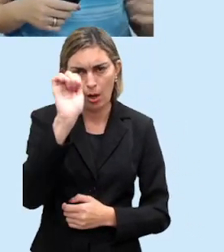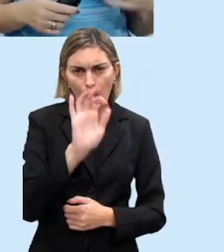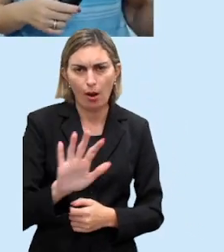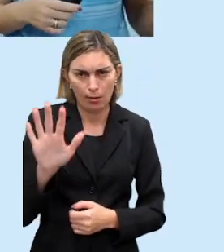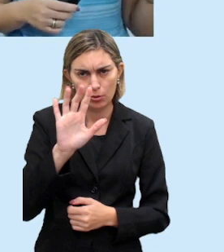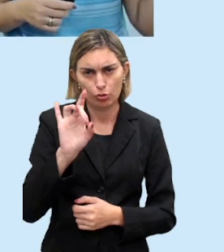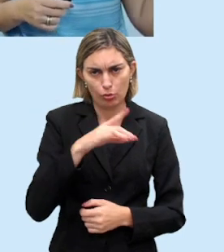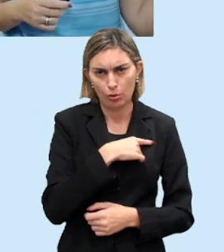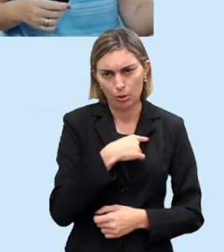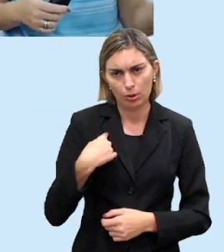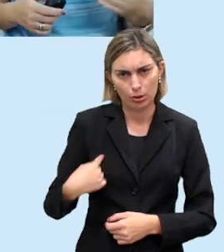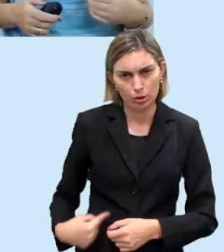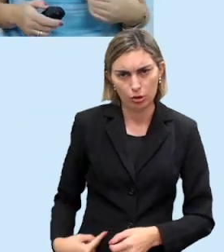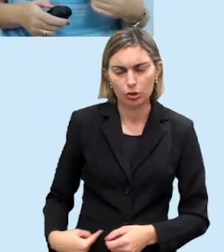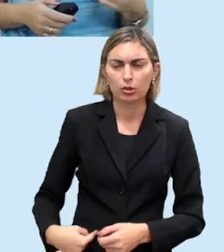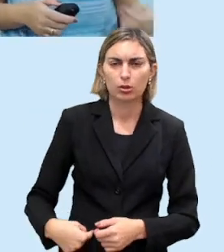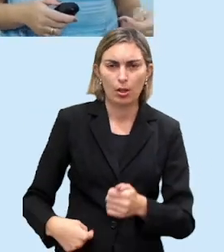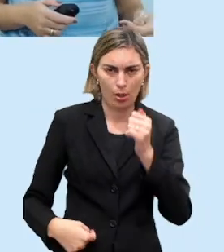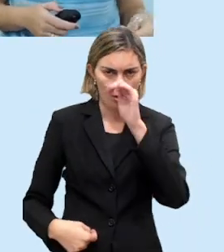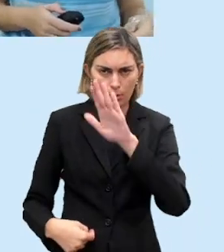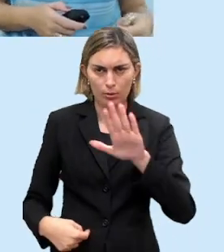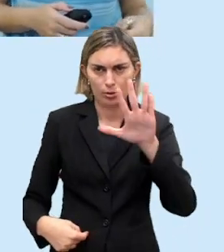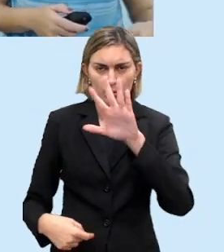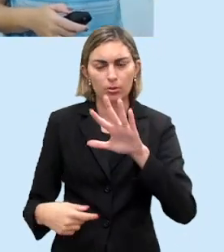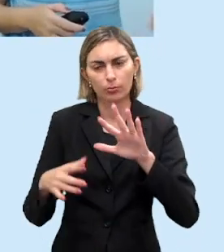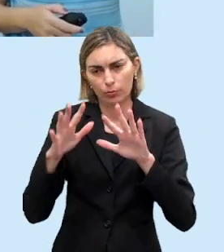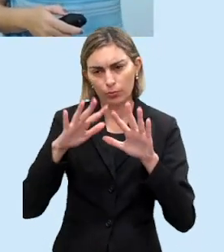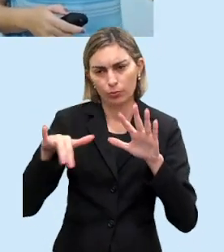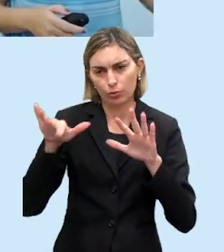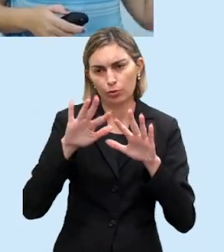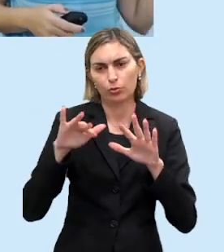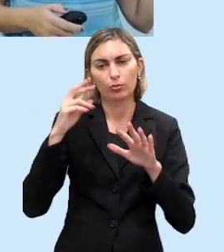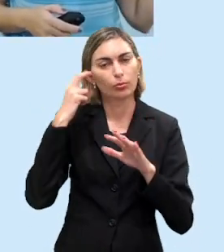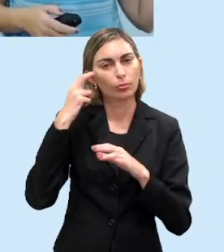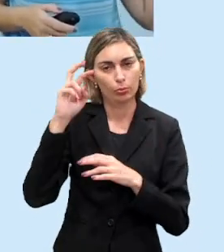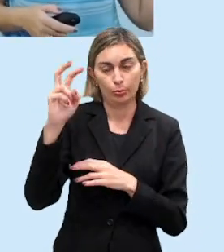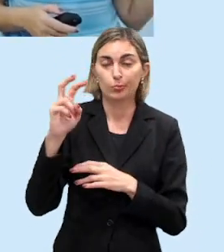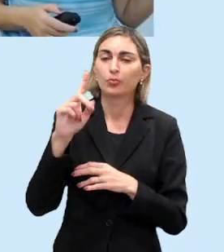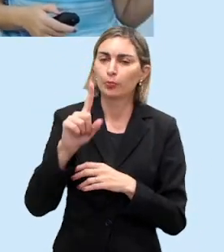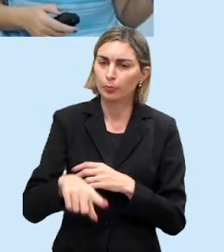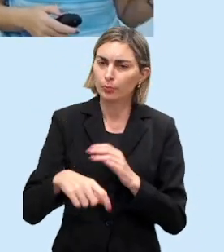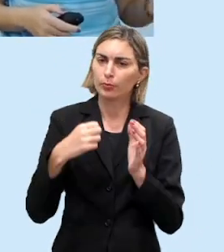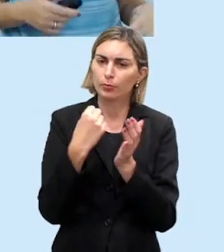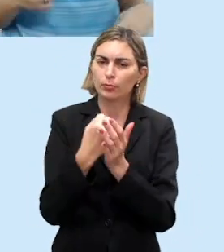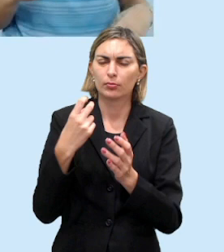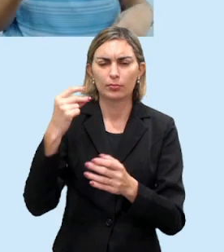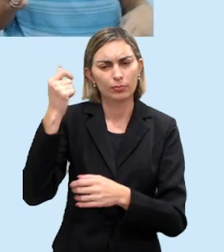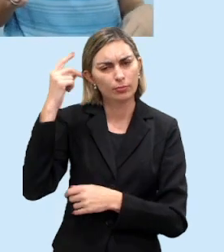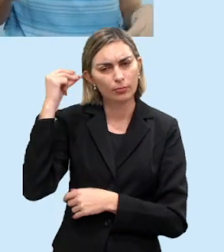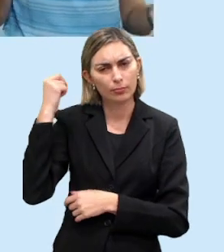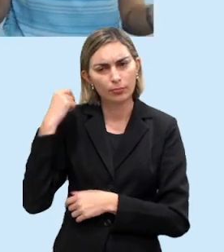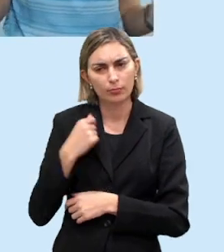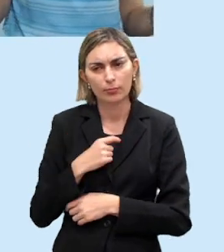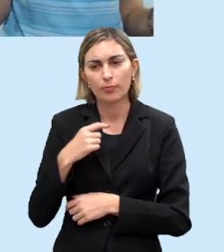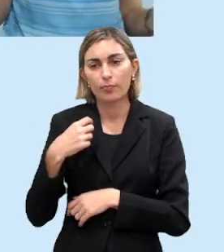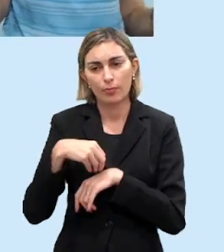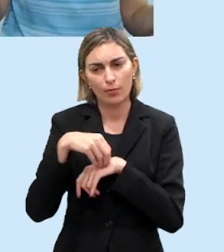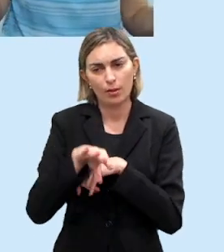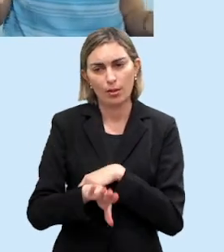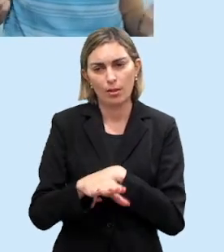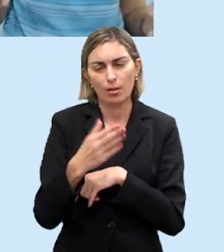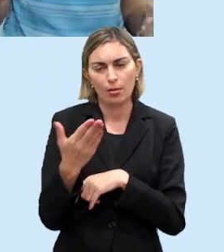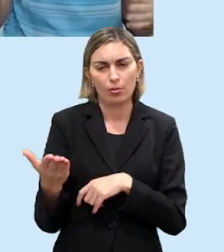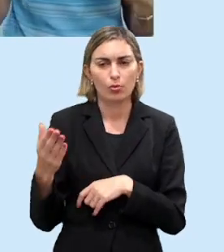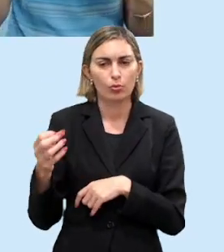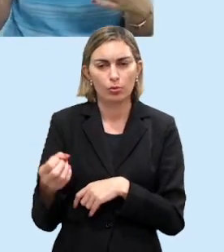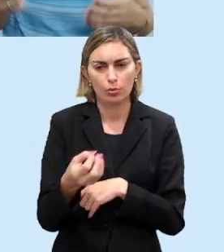mas asiática de uma forma geral, não é? Então também um signo aí bem antigo. E aí eu trouxe um signo